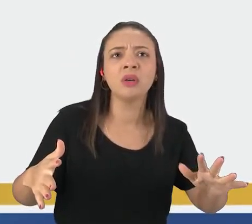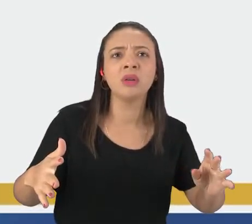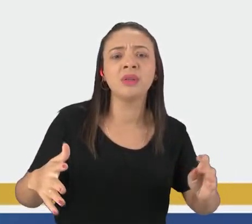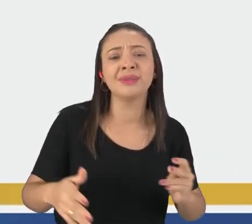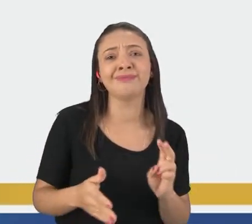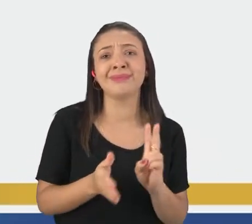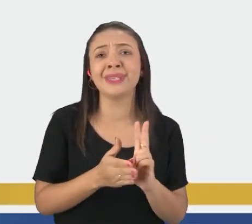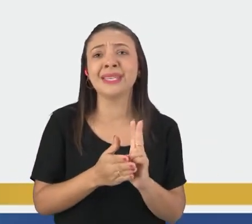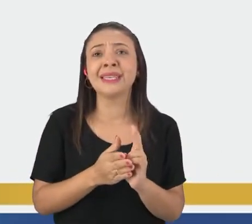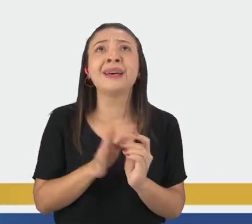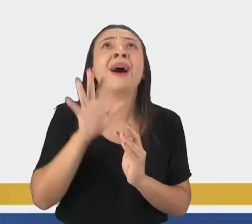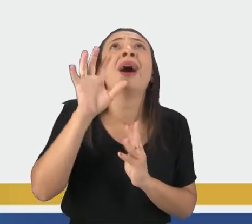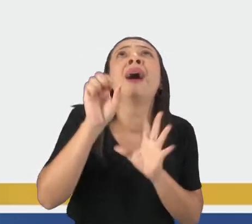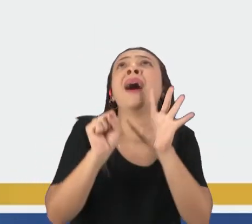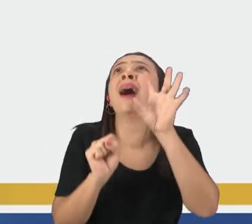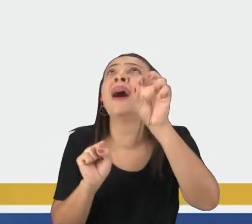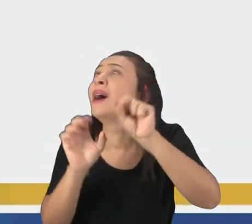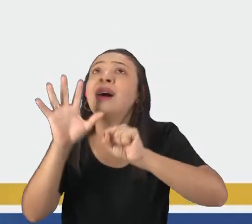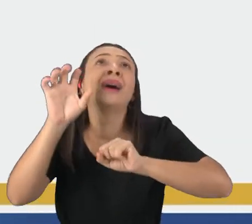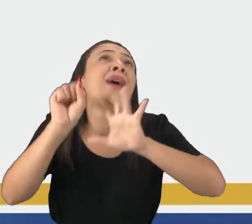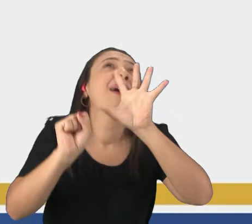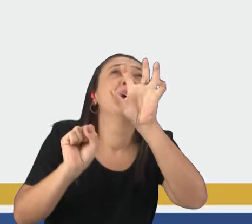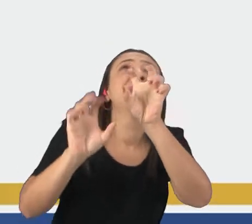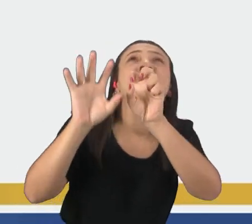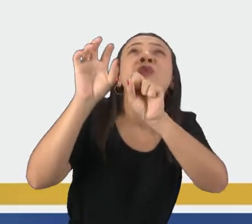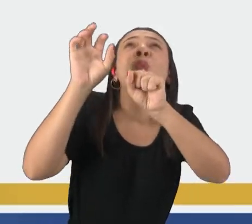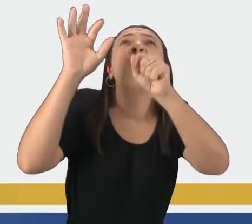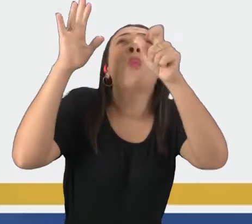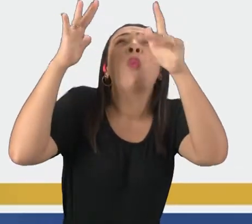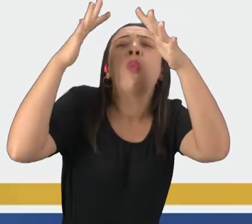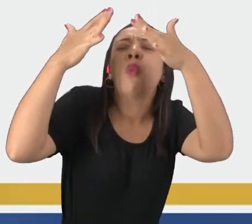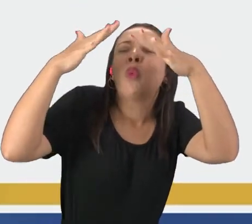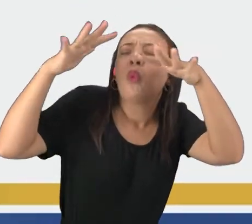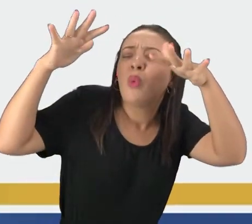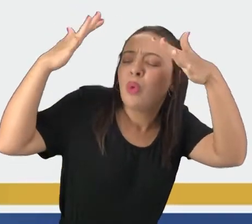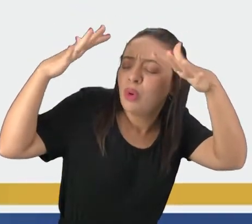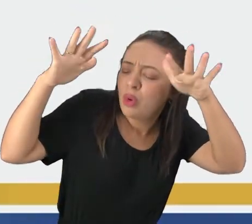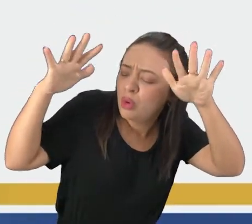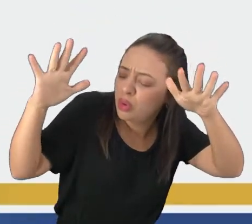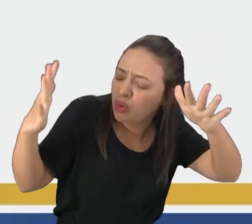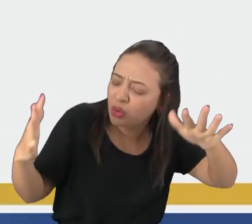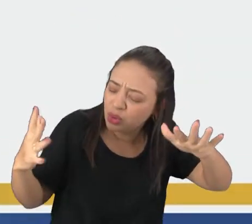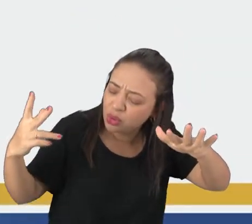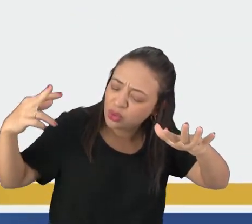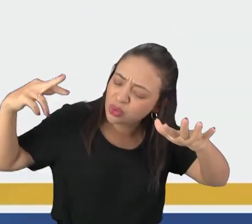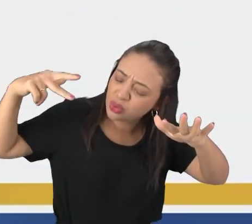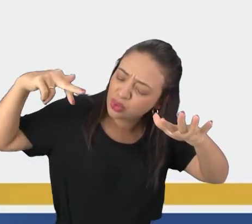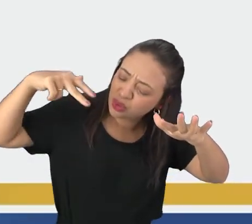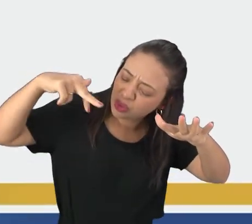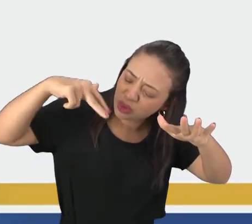A Índia tentou se salvar, mas as águas a tragaram e ela se afogou.